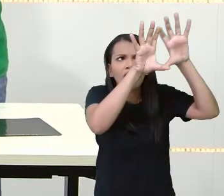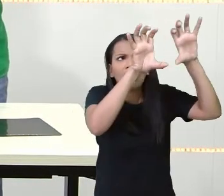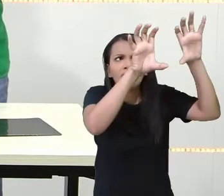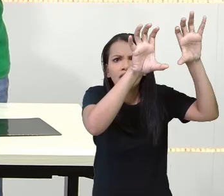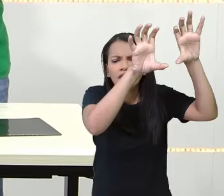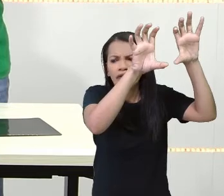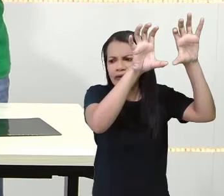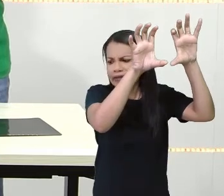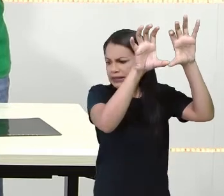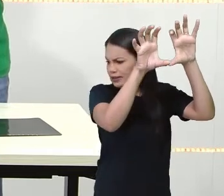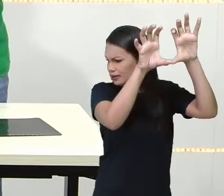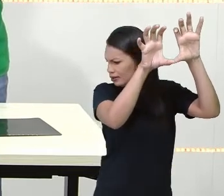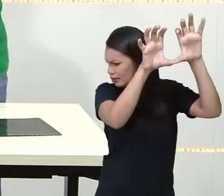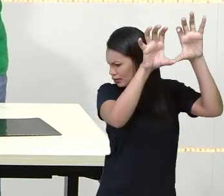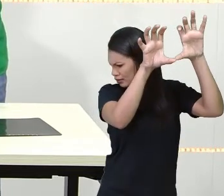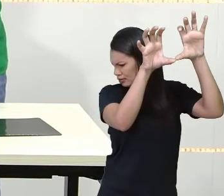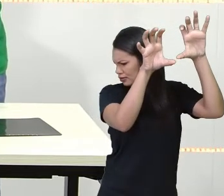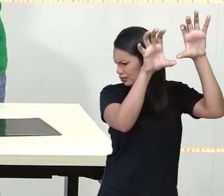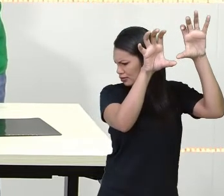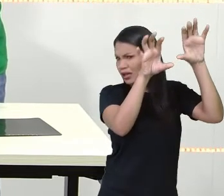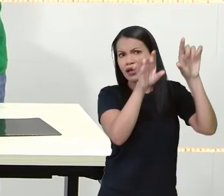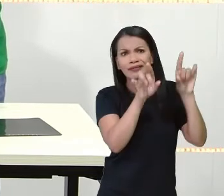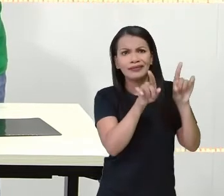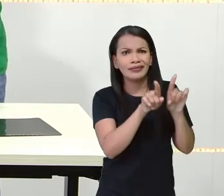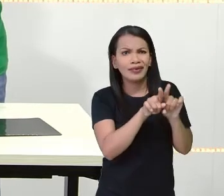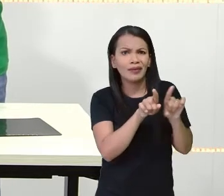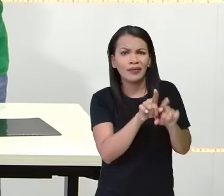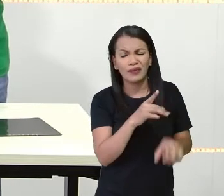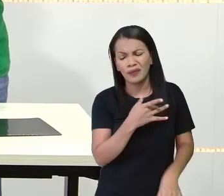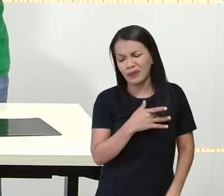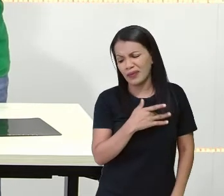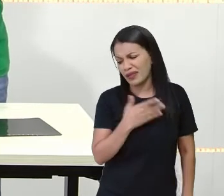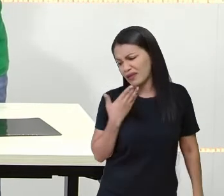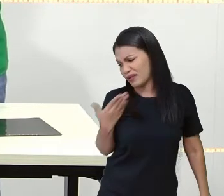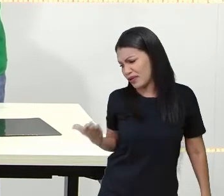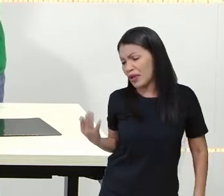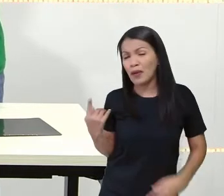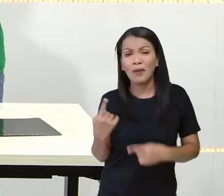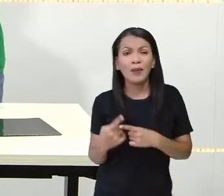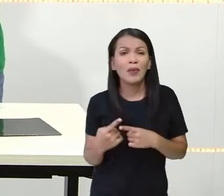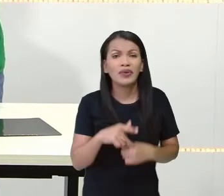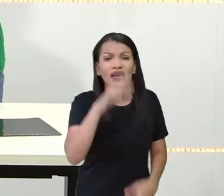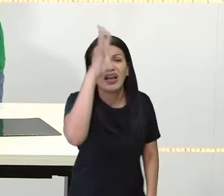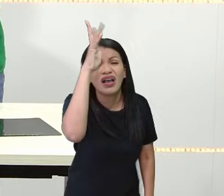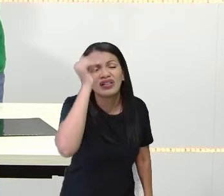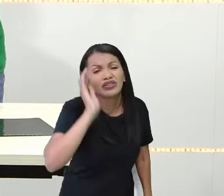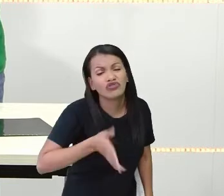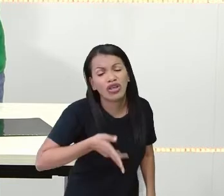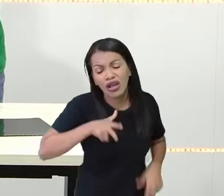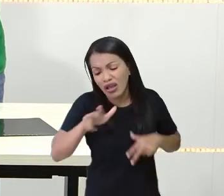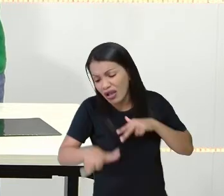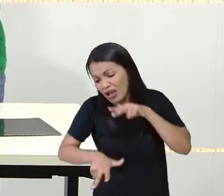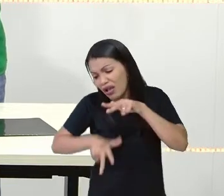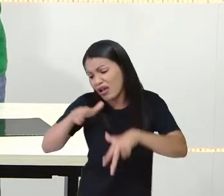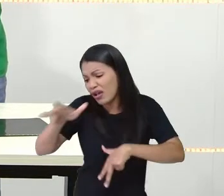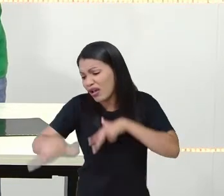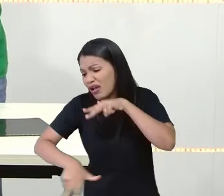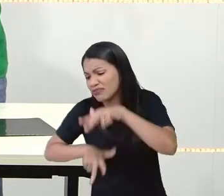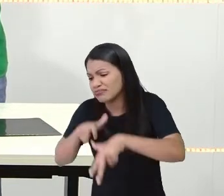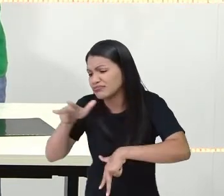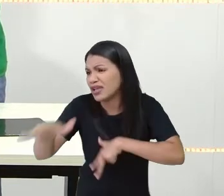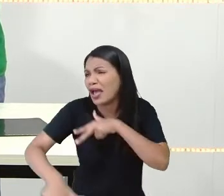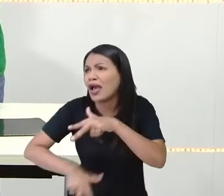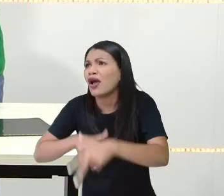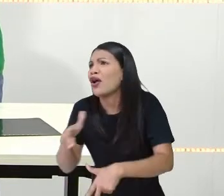também sentiu pena da galinha. Ela já tinha corrido quilômetros atrás da nuvem, dizendo, volte aqui,